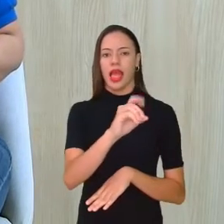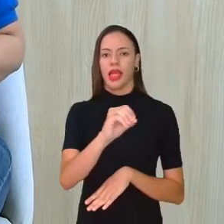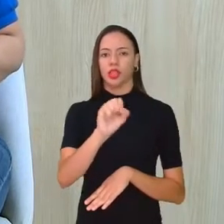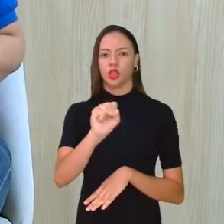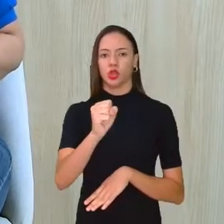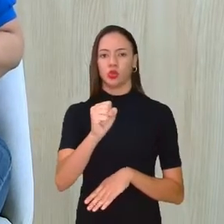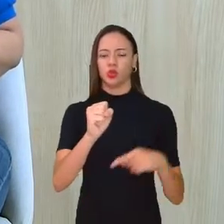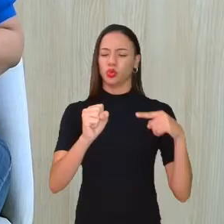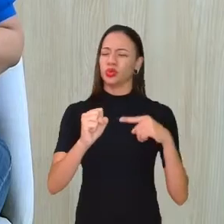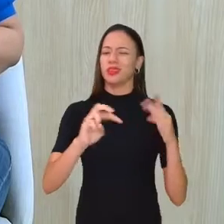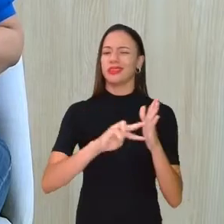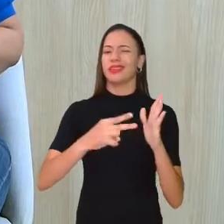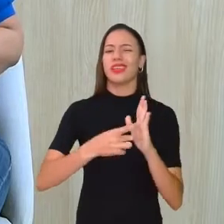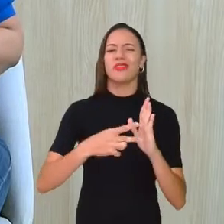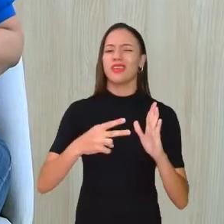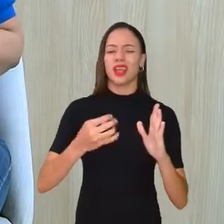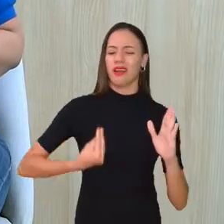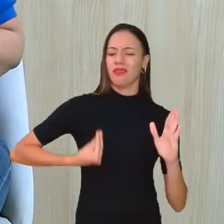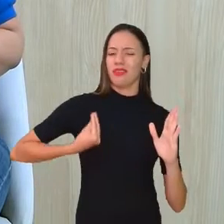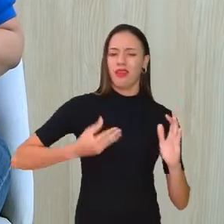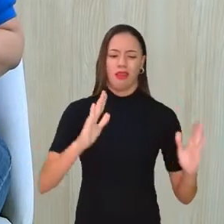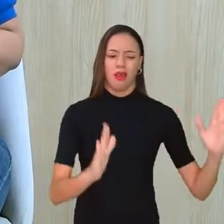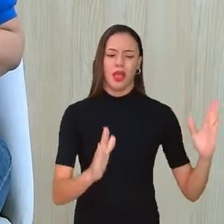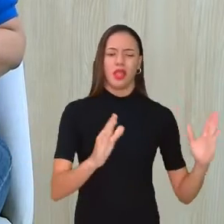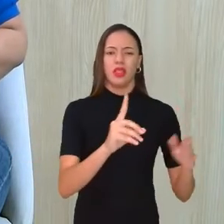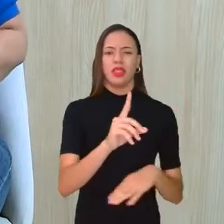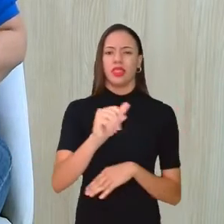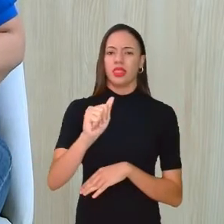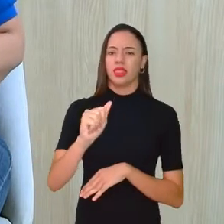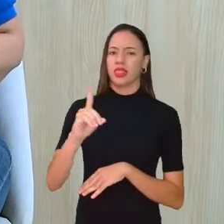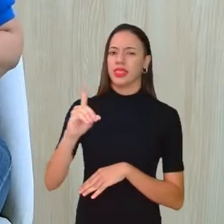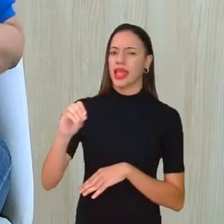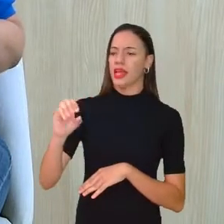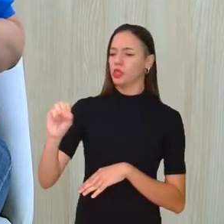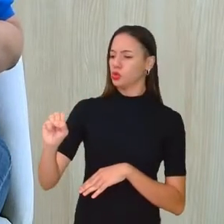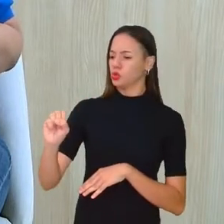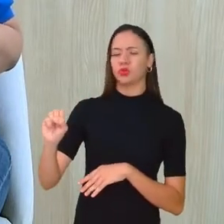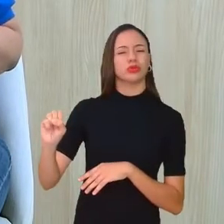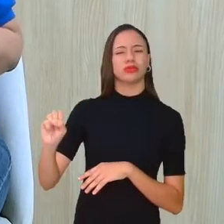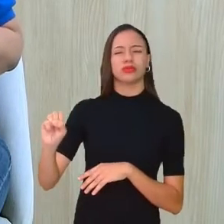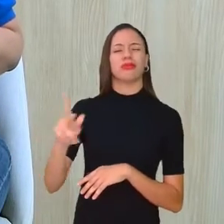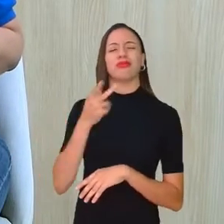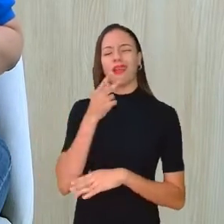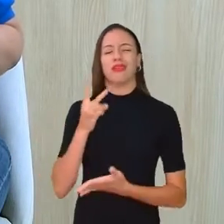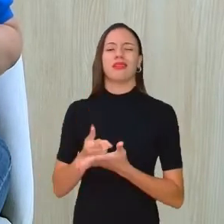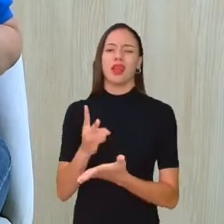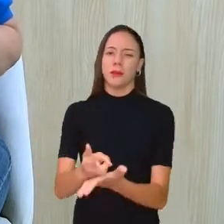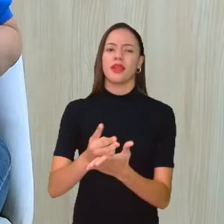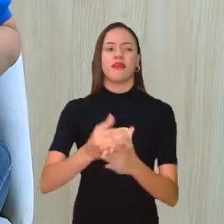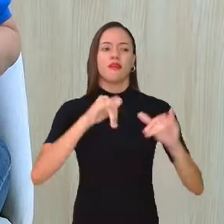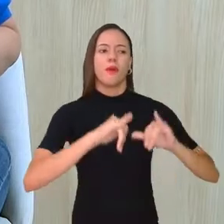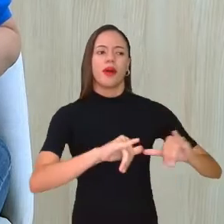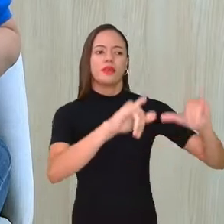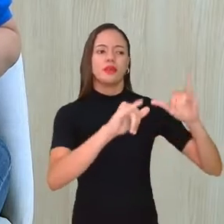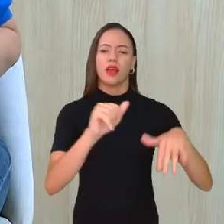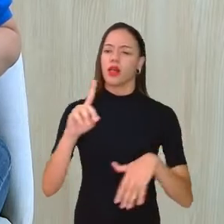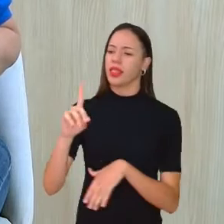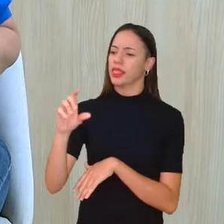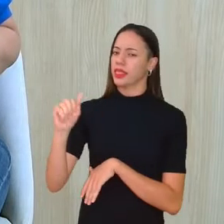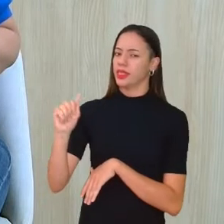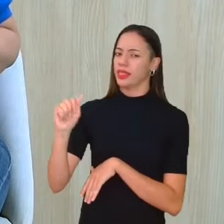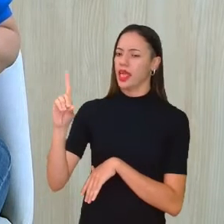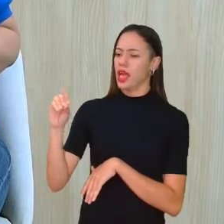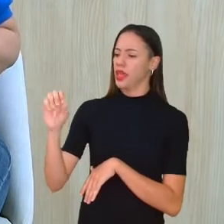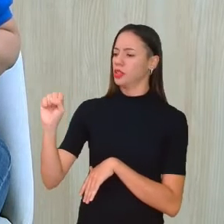que é viver na era dos dados, né? Porque a gente fala tanto de dados, de informações, aí a gente vai usar alguns